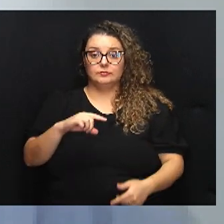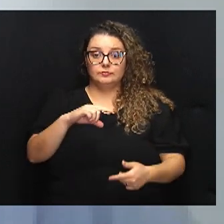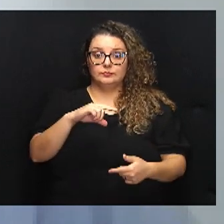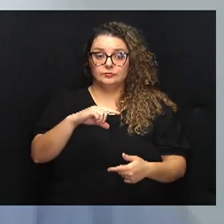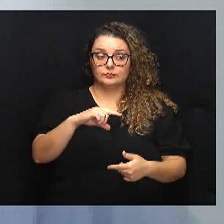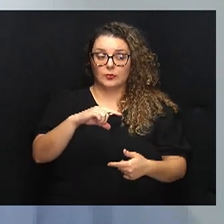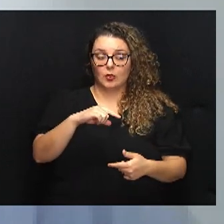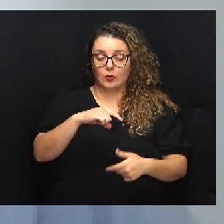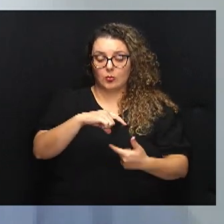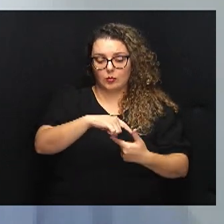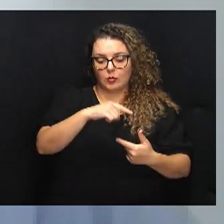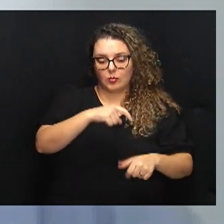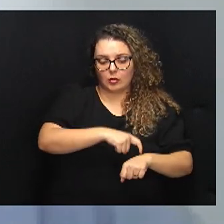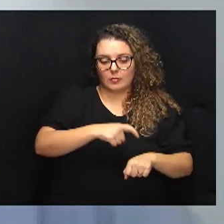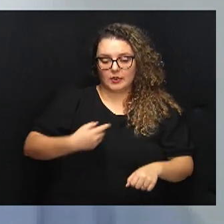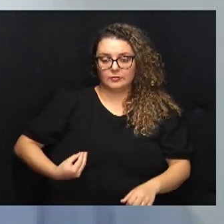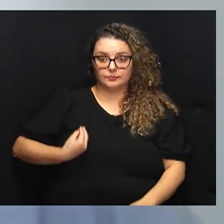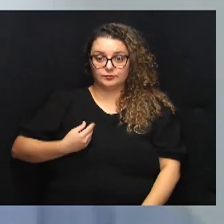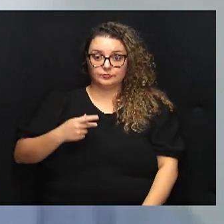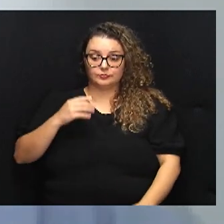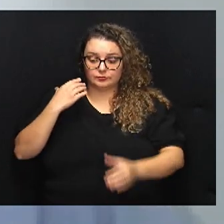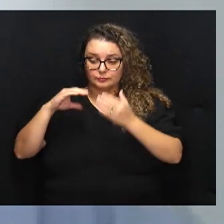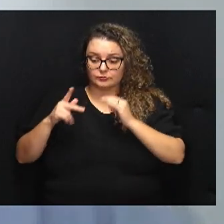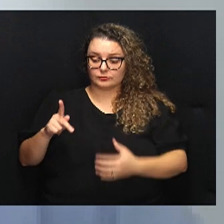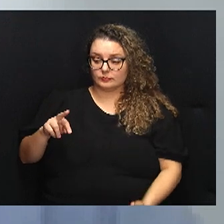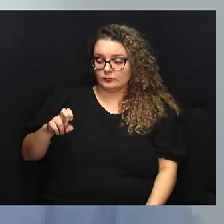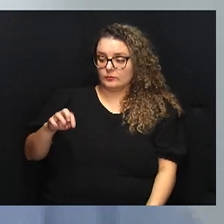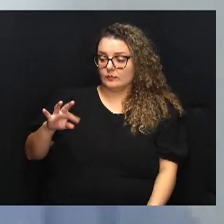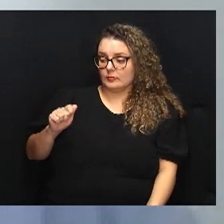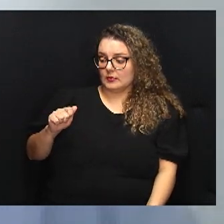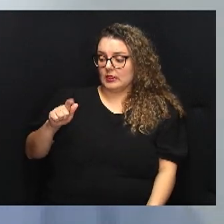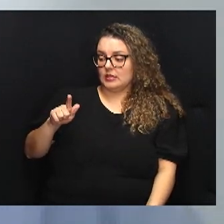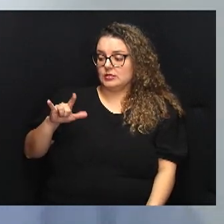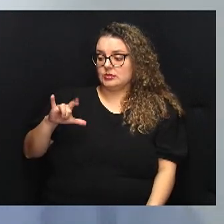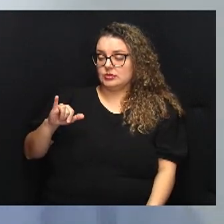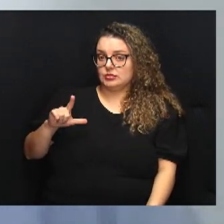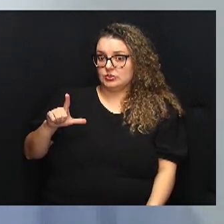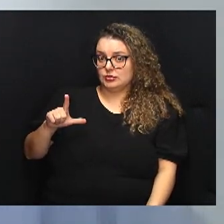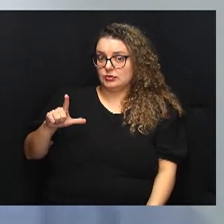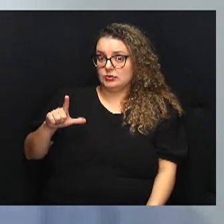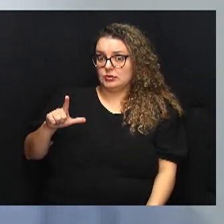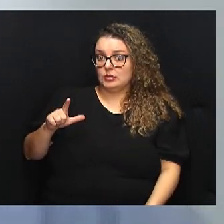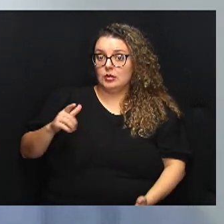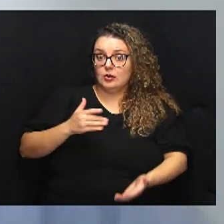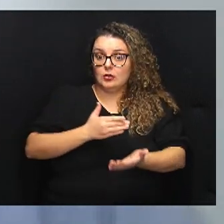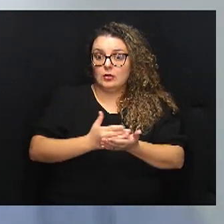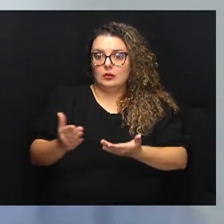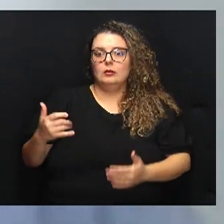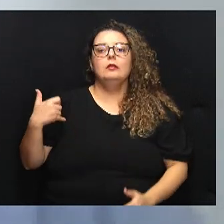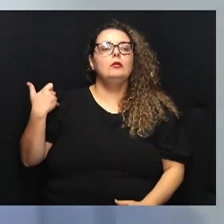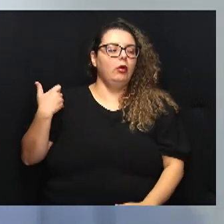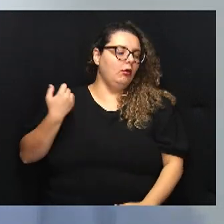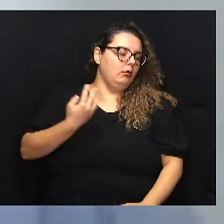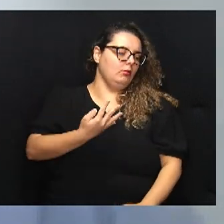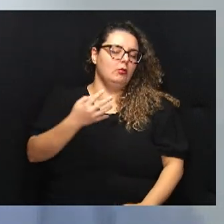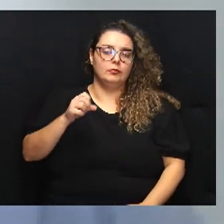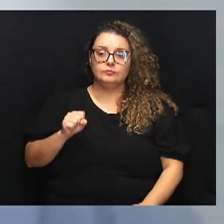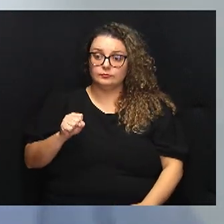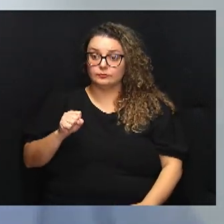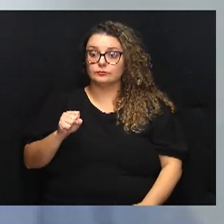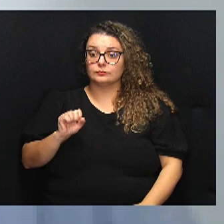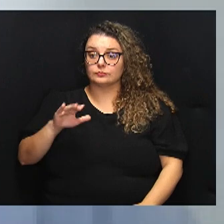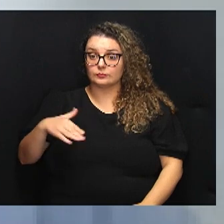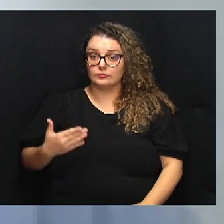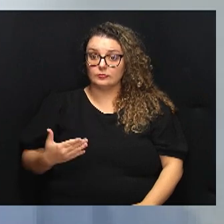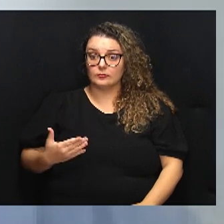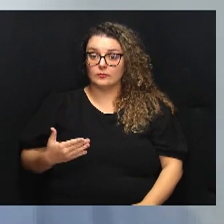cantora Preta Gil, que ela teve um diagnóstico numa fase mais inicial, Ela tinha 48 anos quando